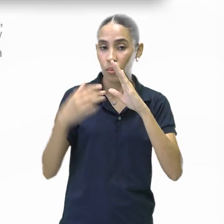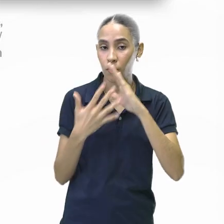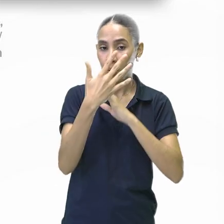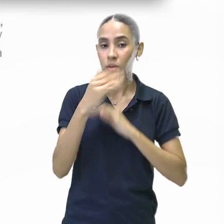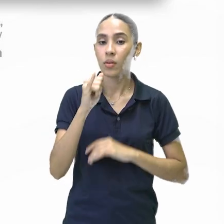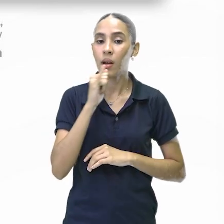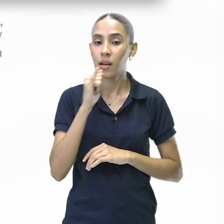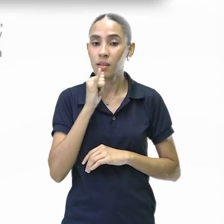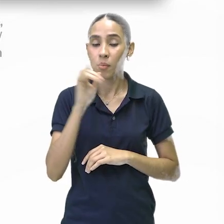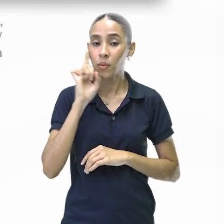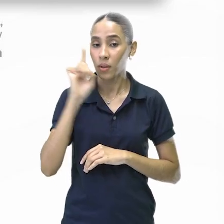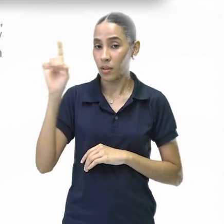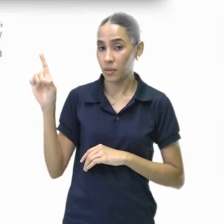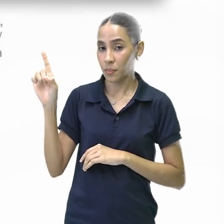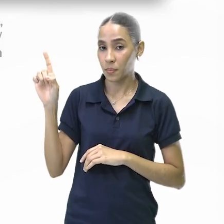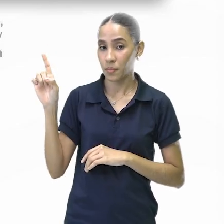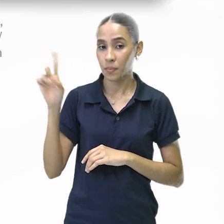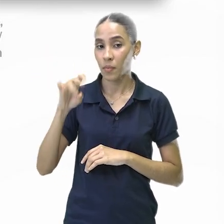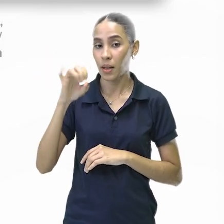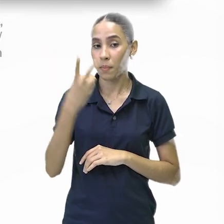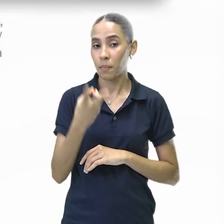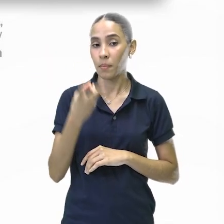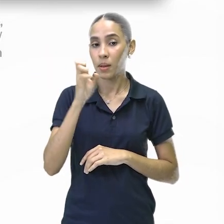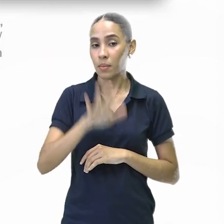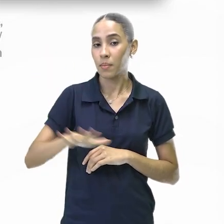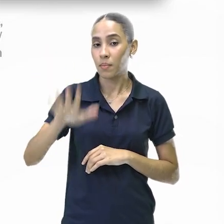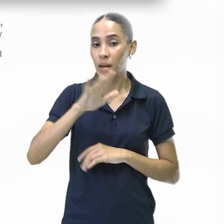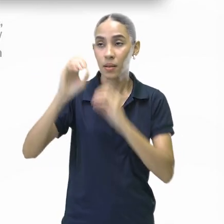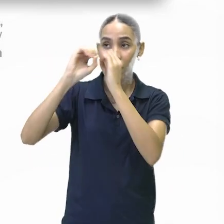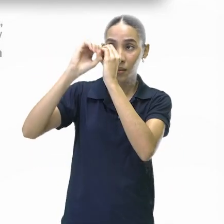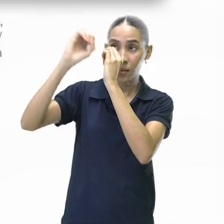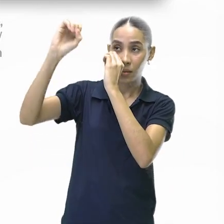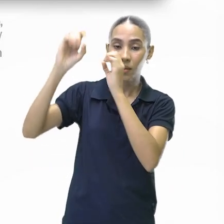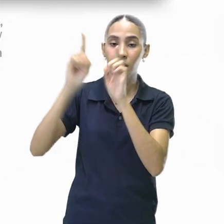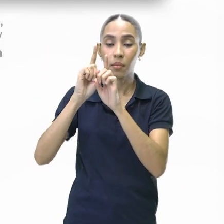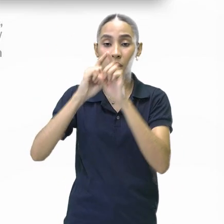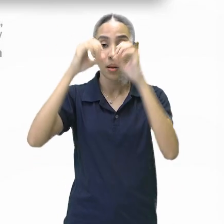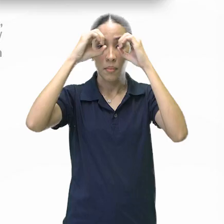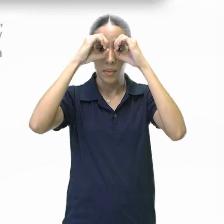exemplo, como você vai ver na imagem, telescópios, binóculos,